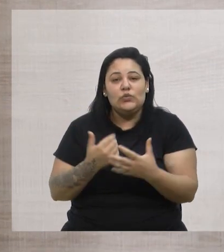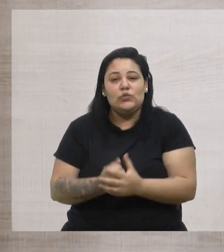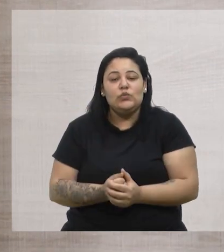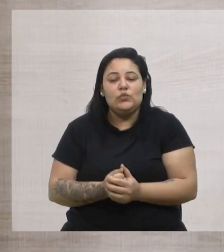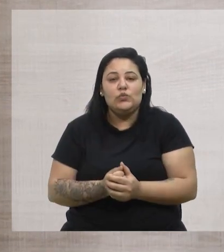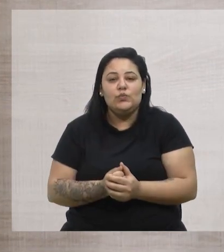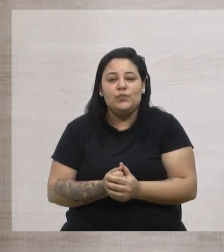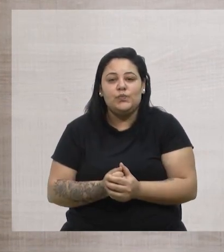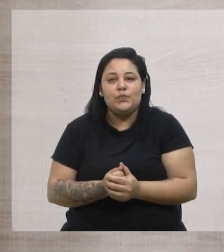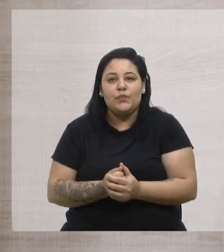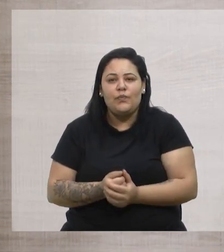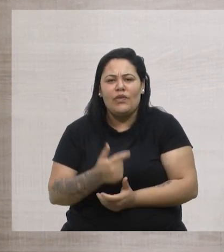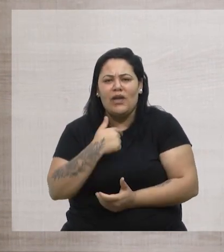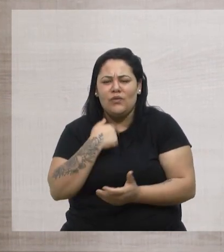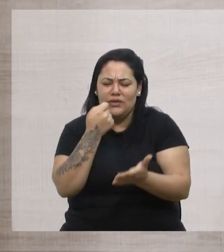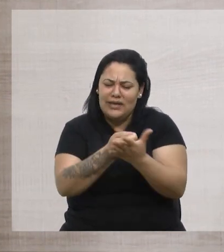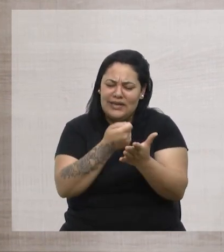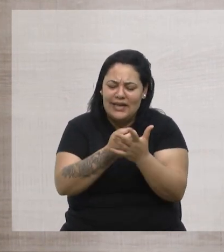E aí, então,